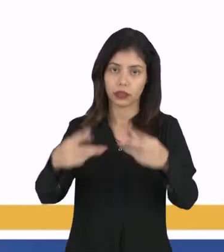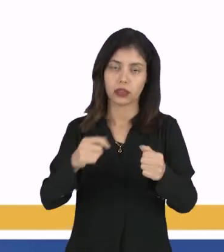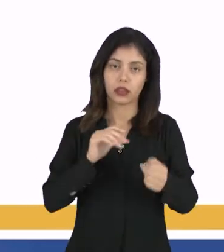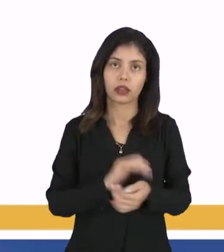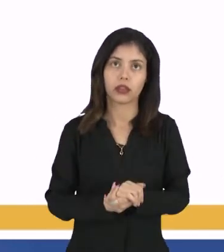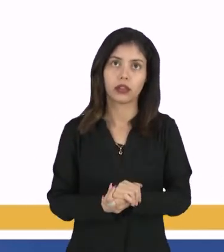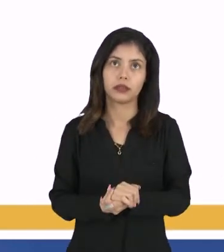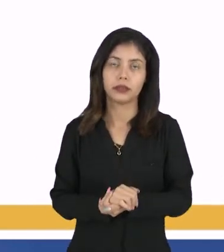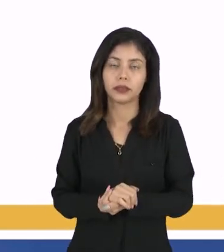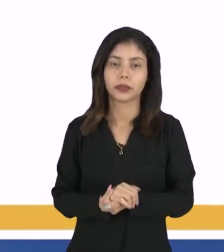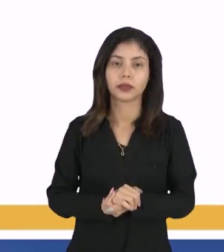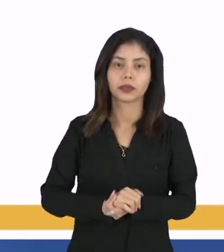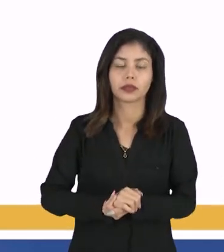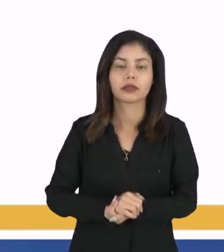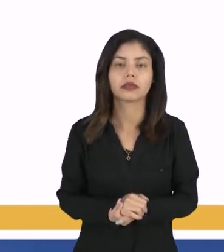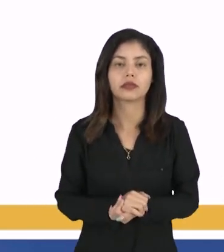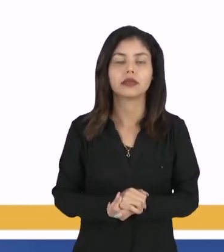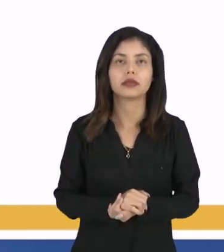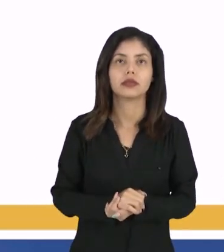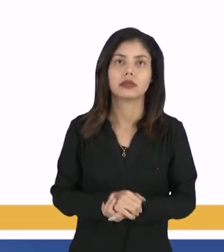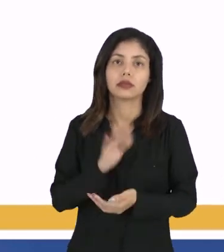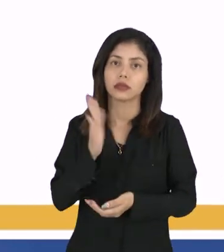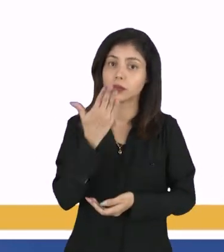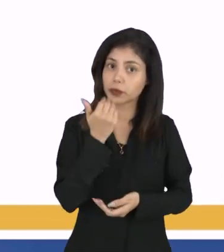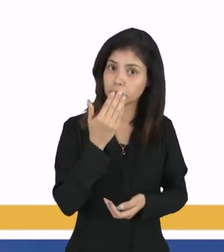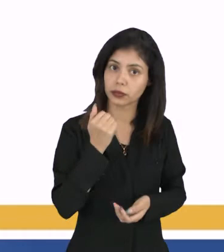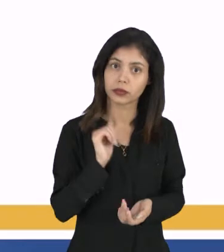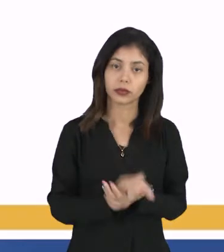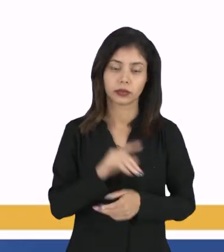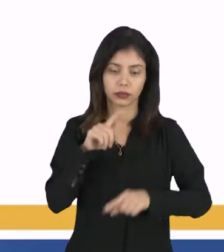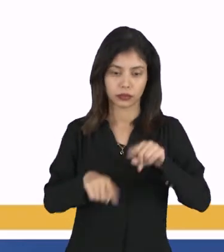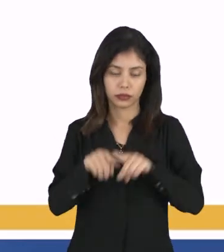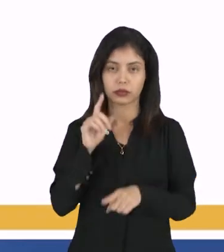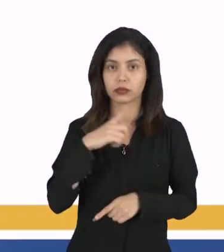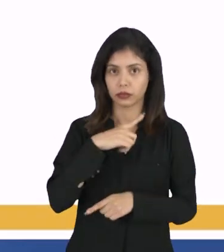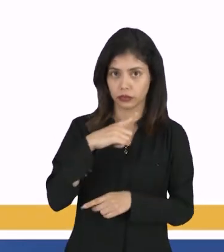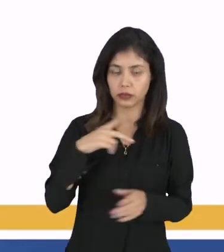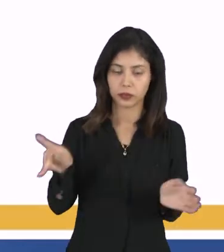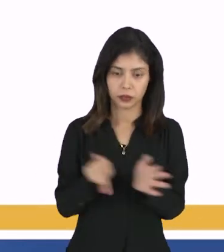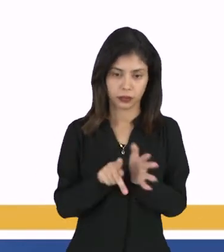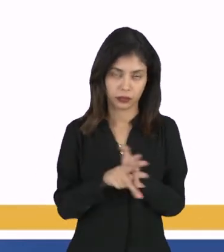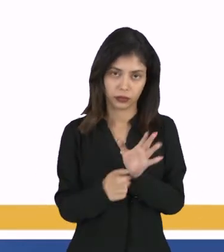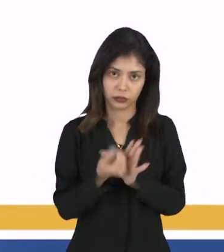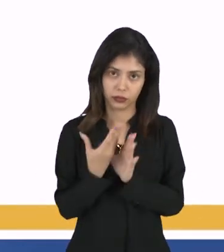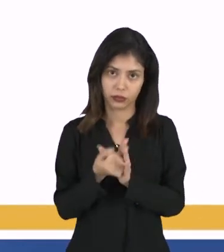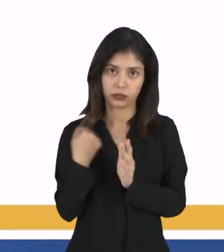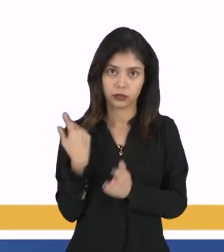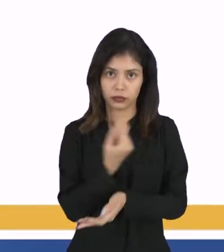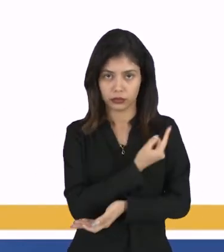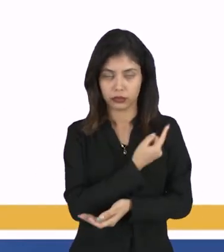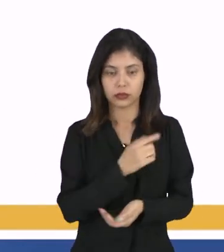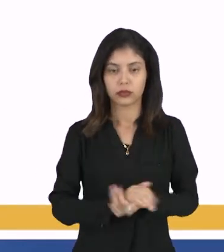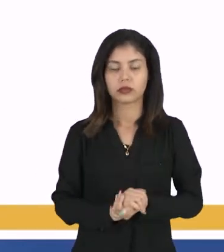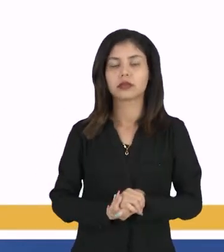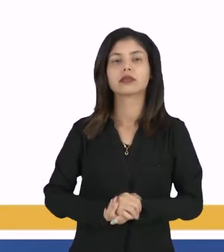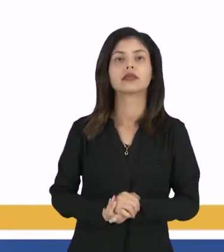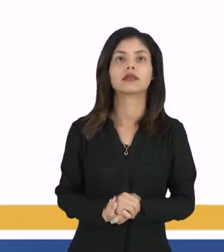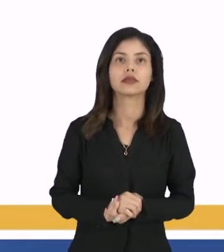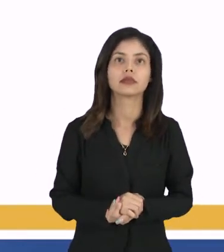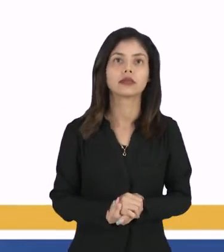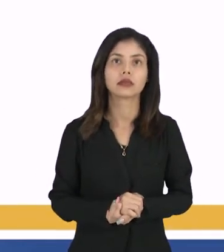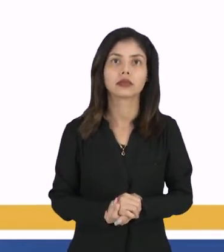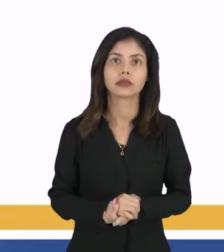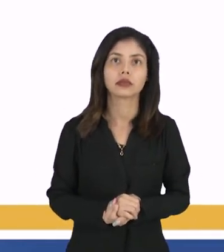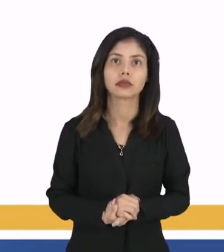eles são heterótrofos, tá? Eles se alimentam da matéria orgânica que já está pronta no meio ambiente, tá? Essa é uma regra do